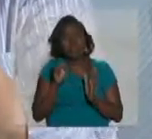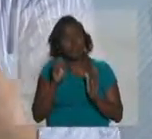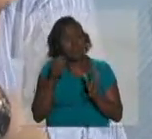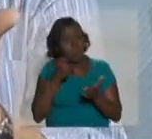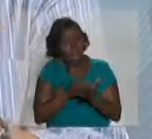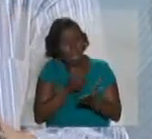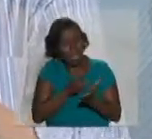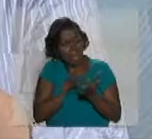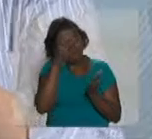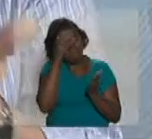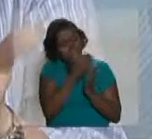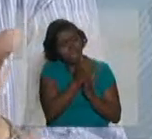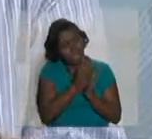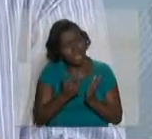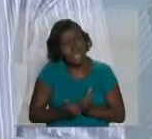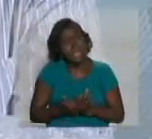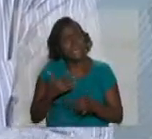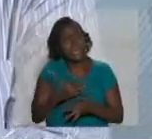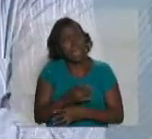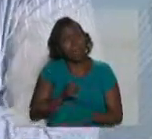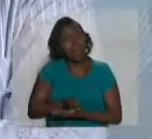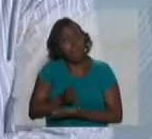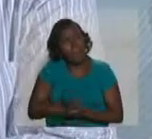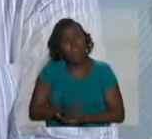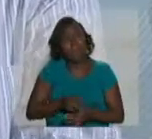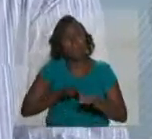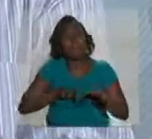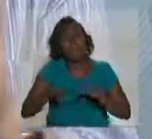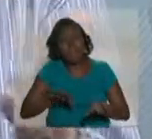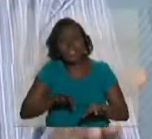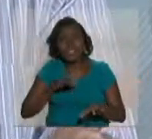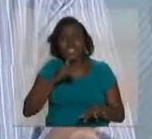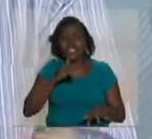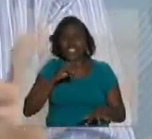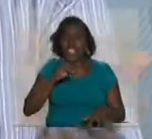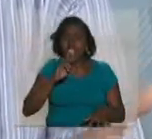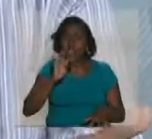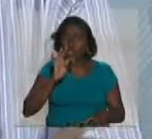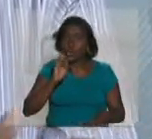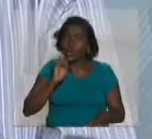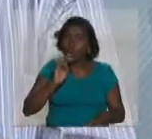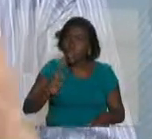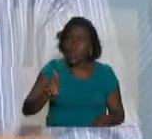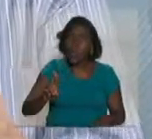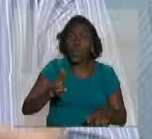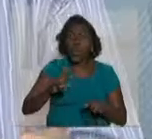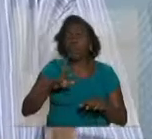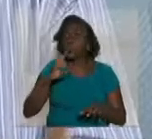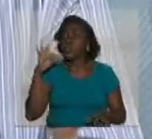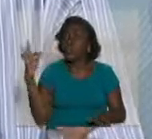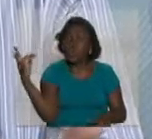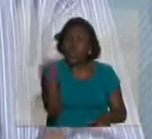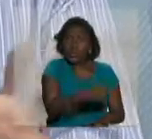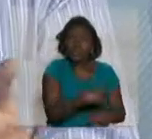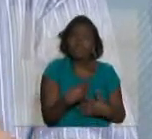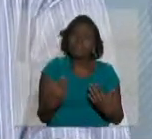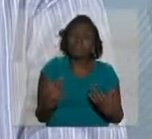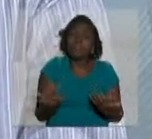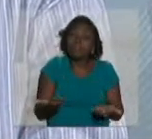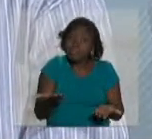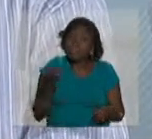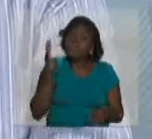obrigações que as cidades têm que ter hoje, né? Tem que ter um plano diretor abrangente, né, que envolve todos os modos,